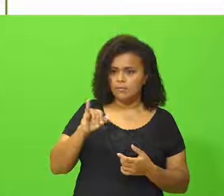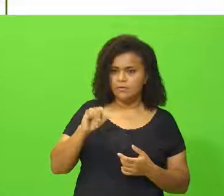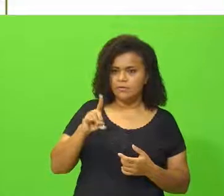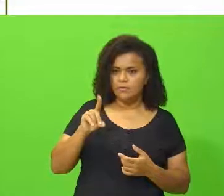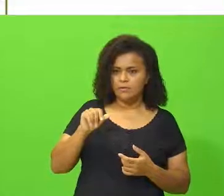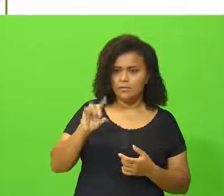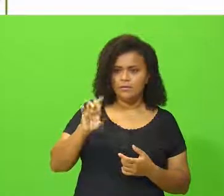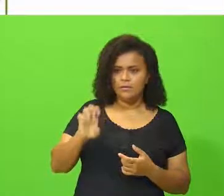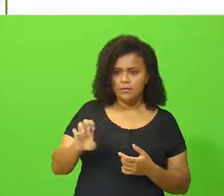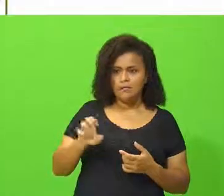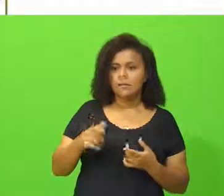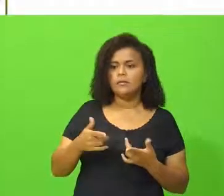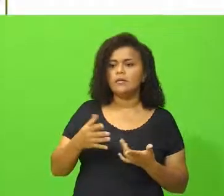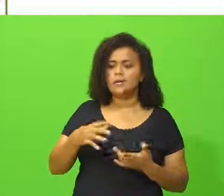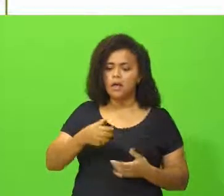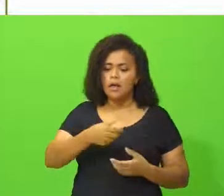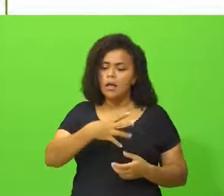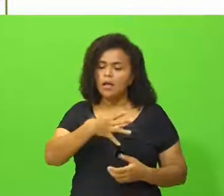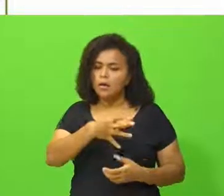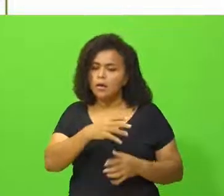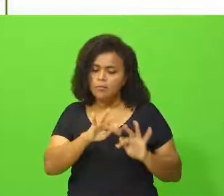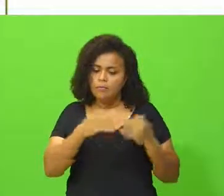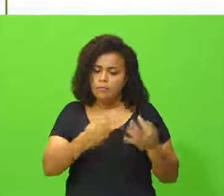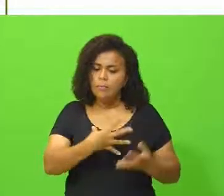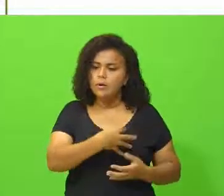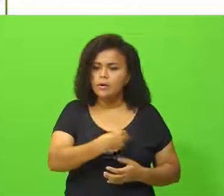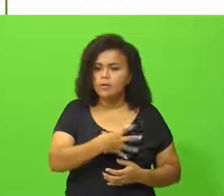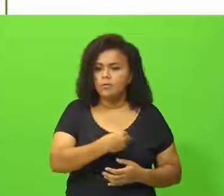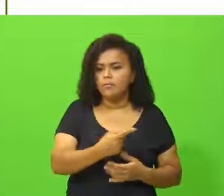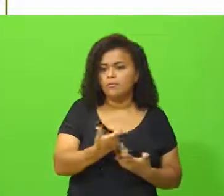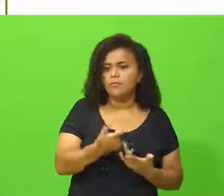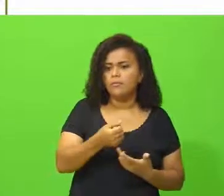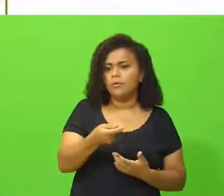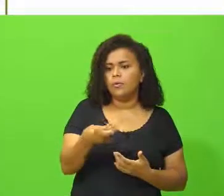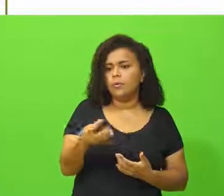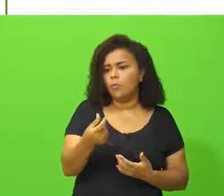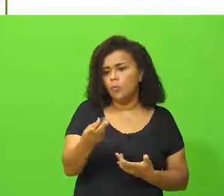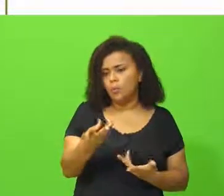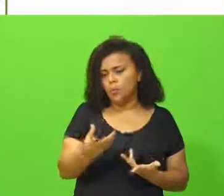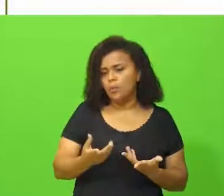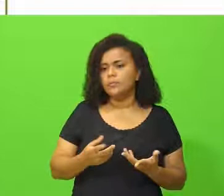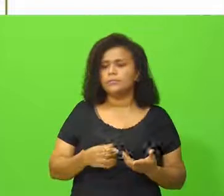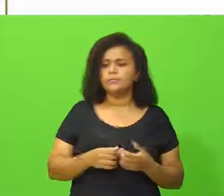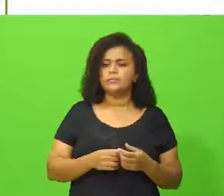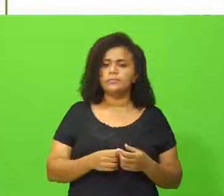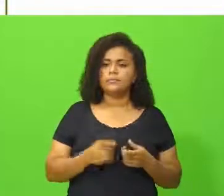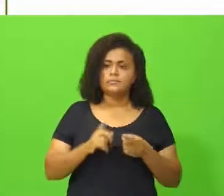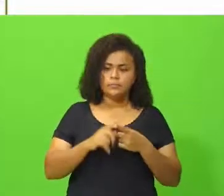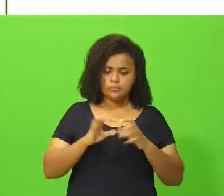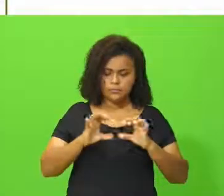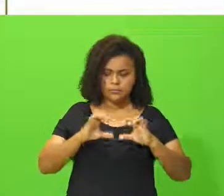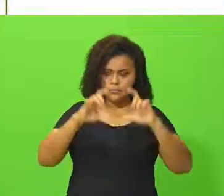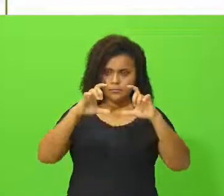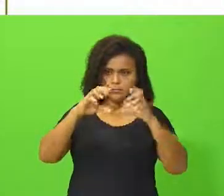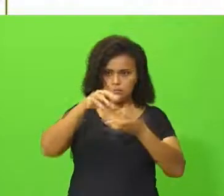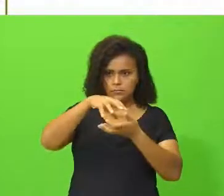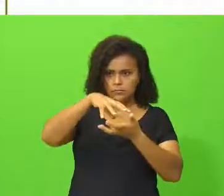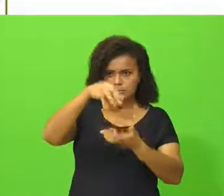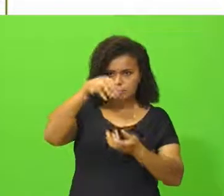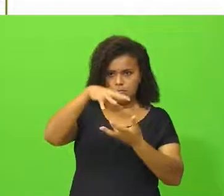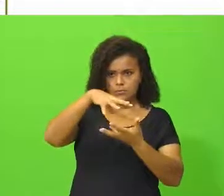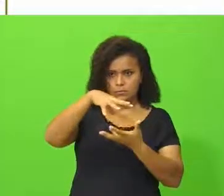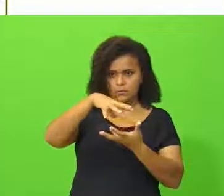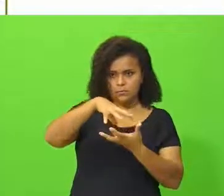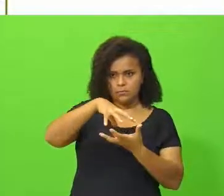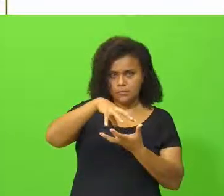mulher. E a gente já vê de uma forma bem significativa uma mudança, que é o meio da pirâmide. Significa dizer,